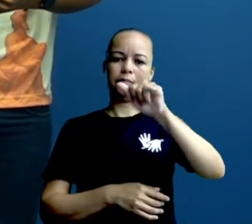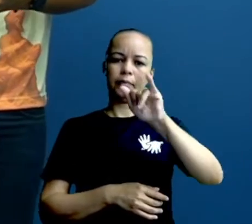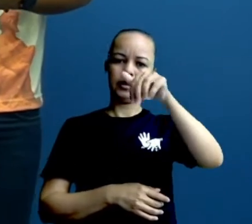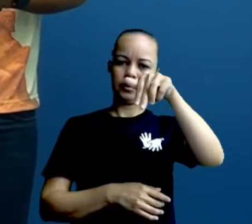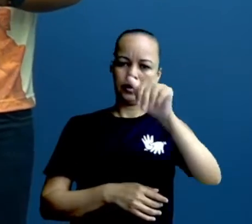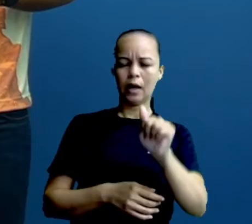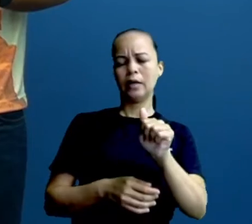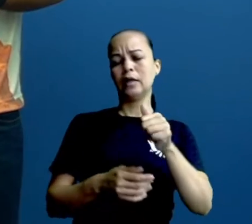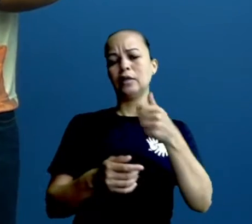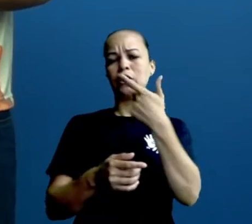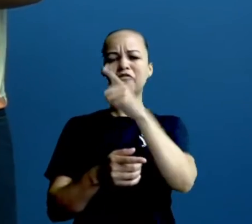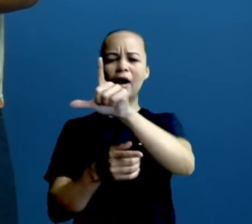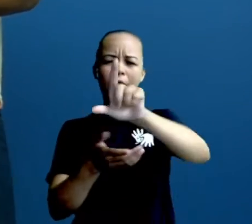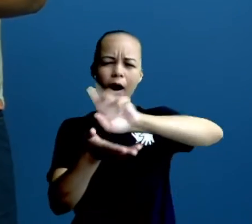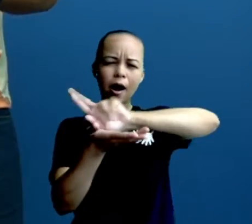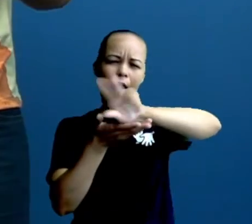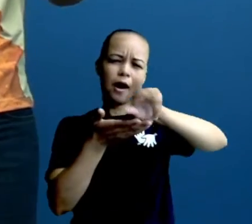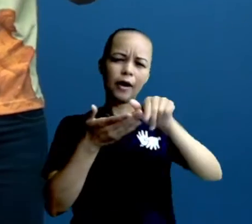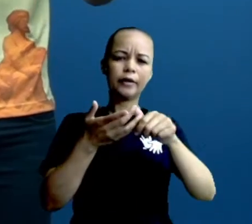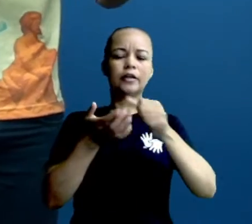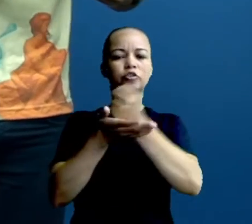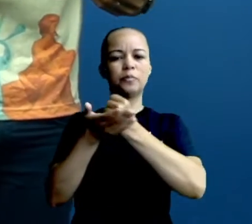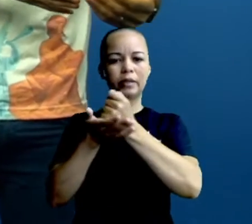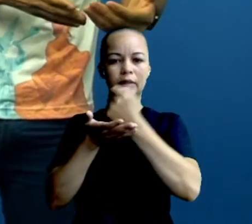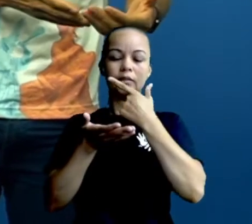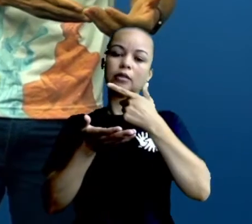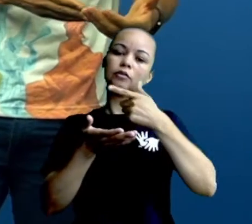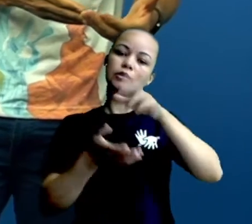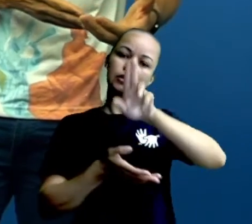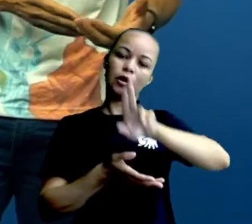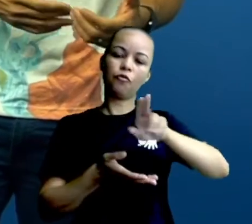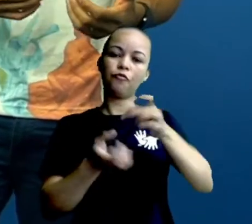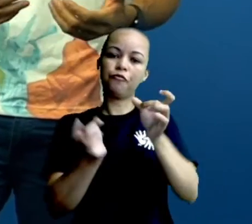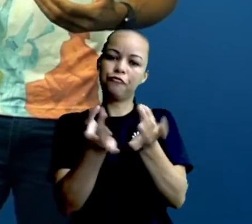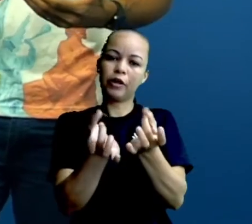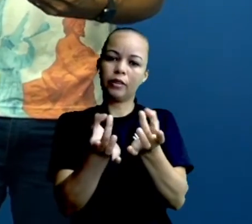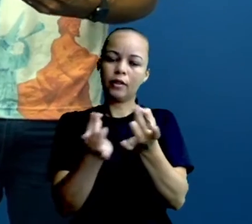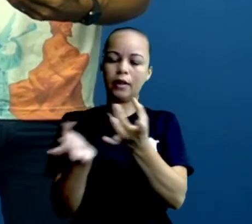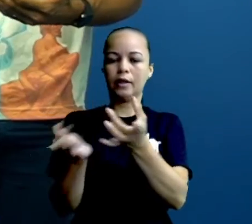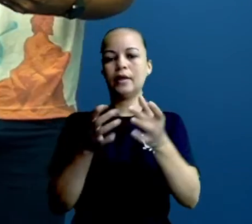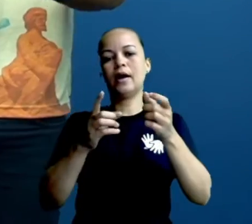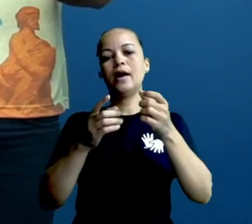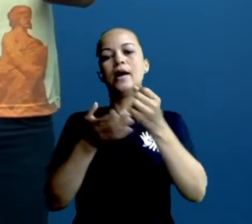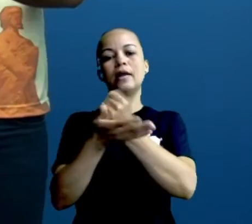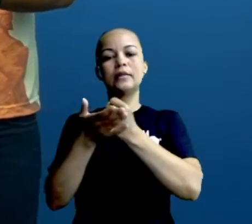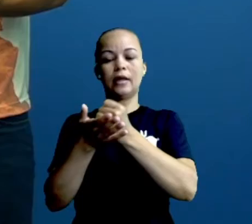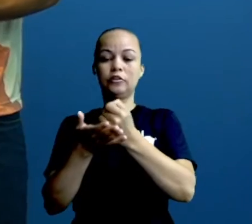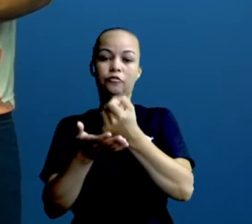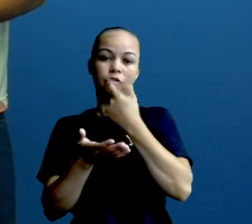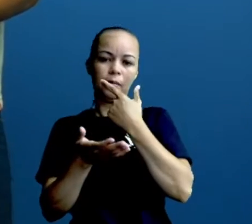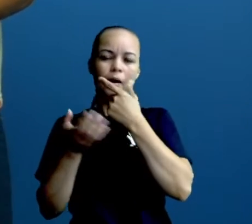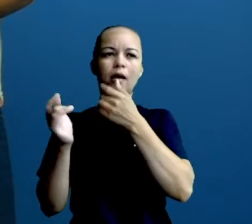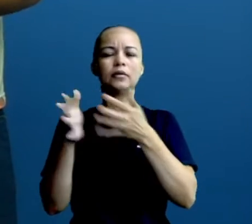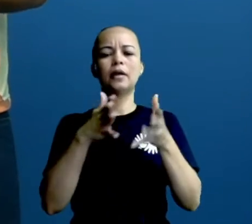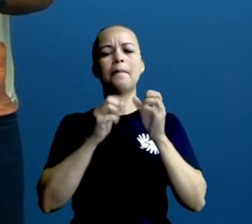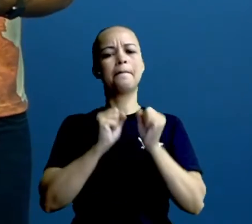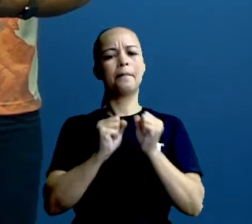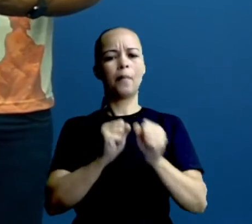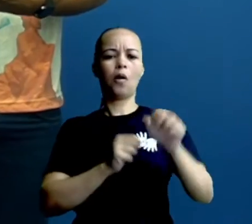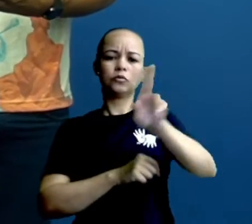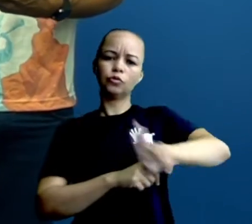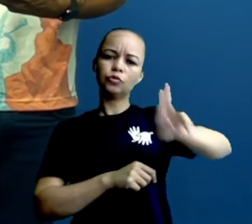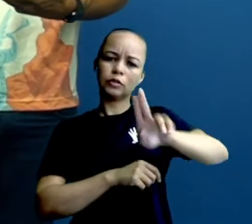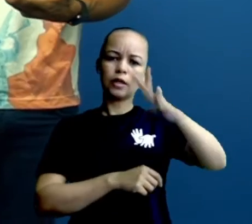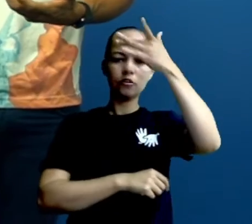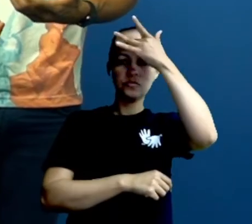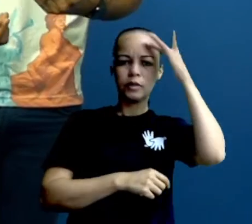de outras medicações que inclusive são vendidas nas farmácias, tá certo? E que as pessoas podem utilizar para